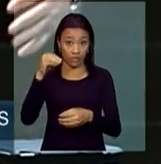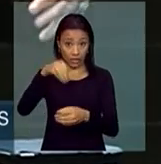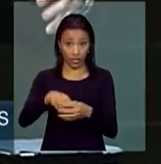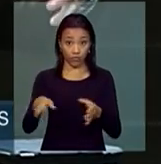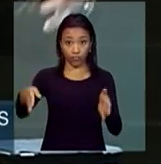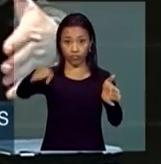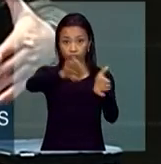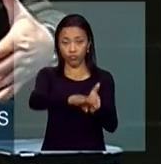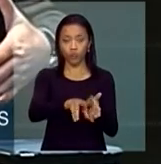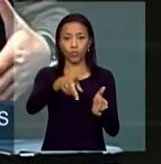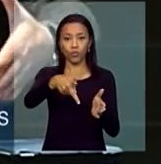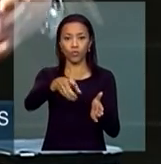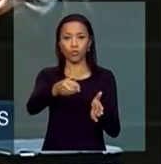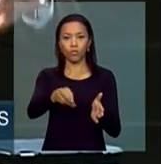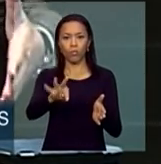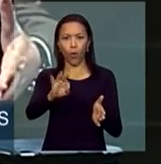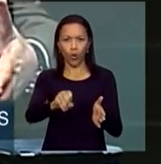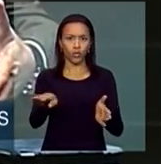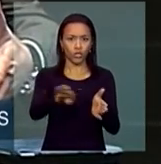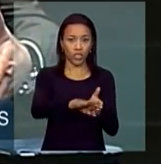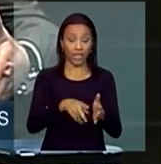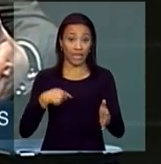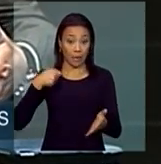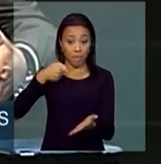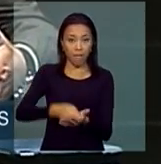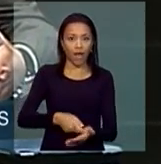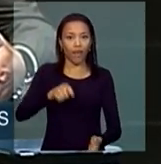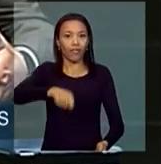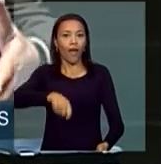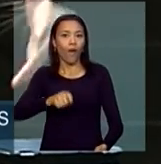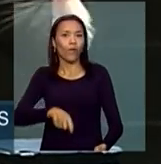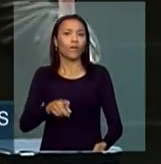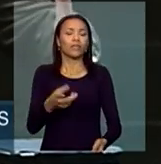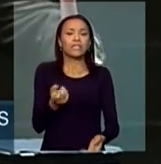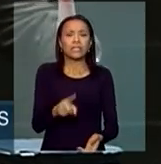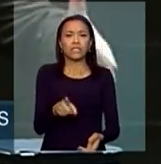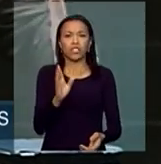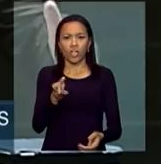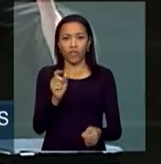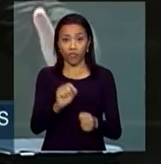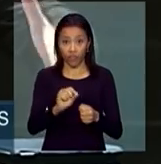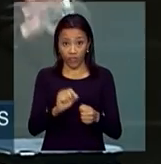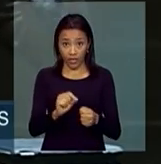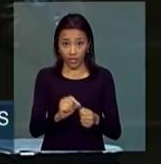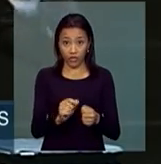porque quando chega na safra já tem que pagar na hora se ele fez o financiamento na trade, automaticamente tem que vender a produção e